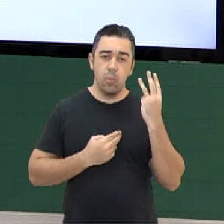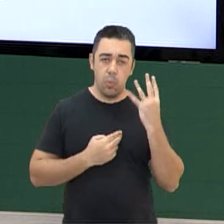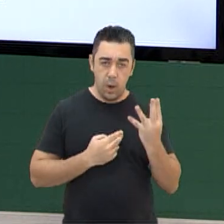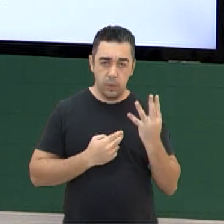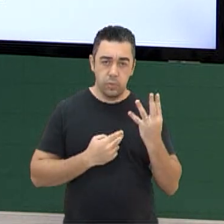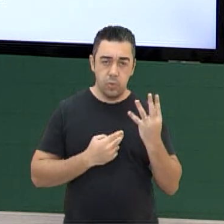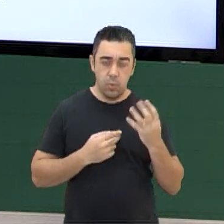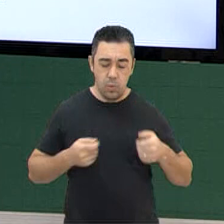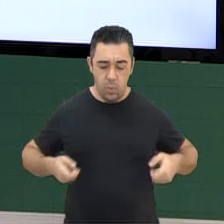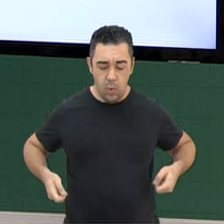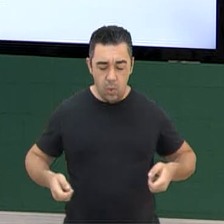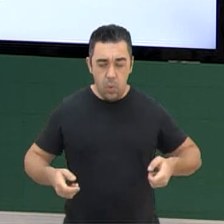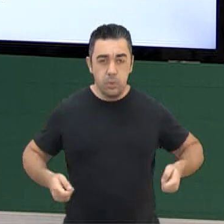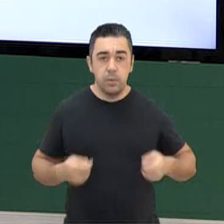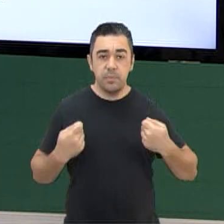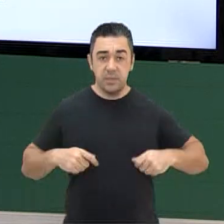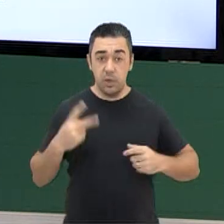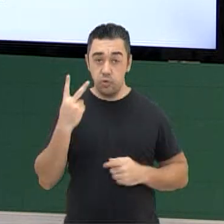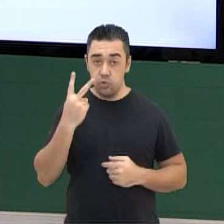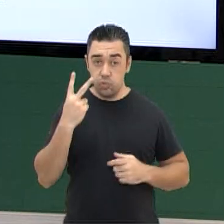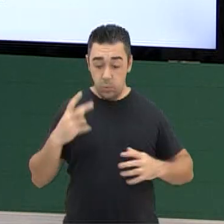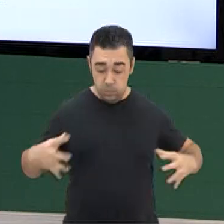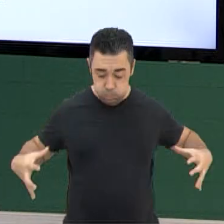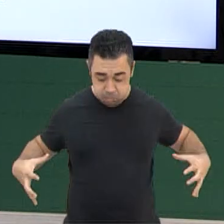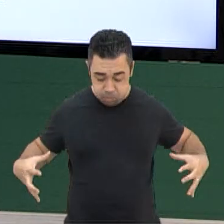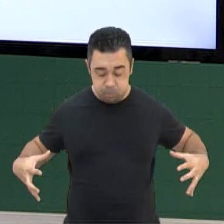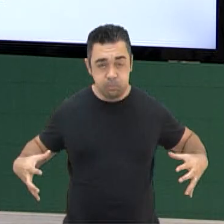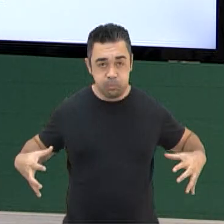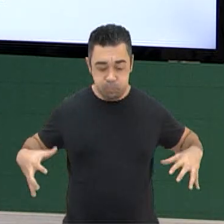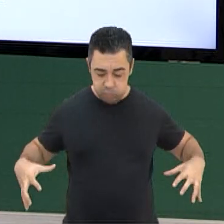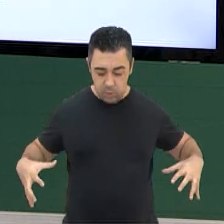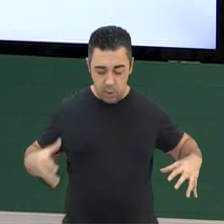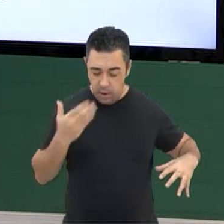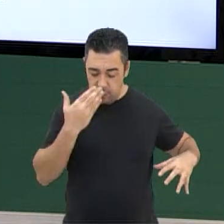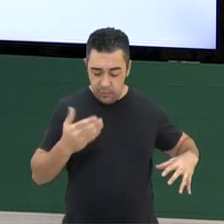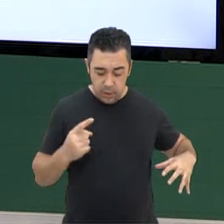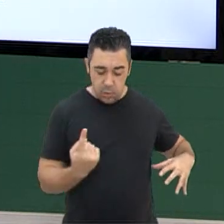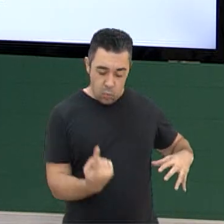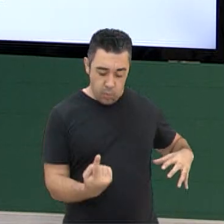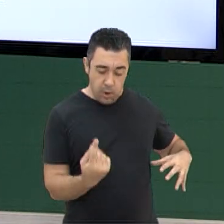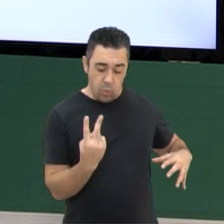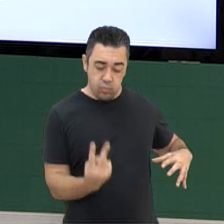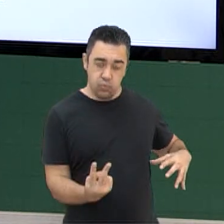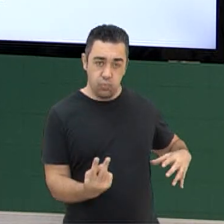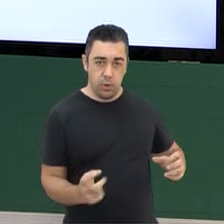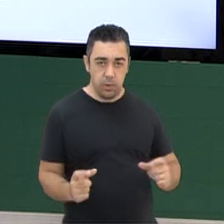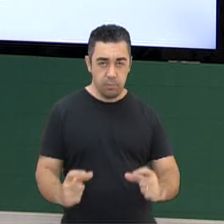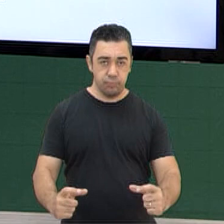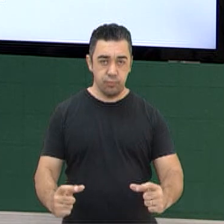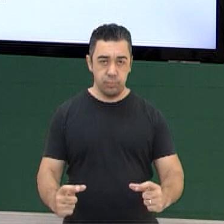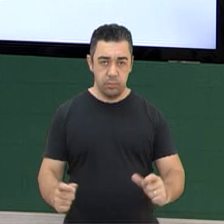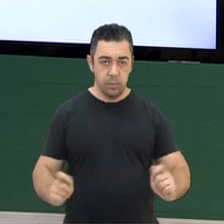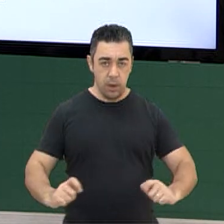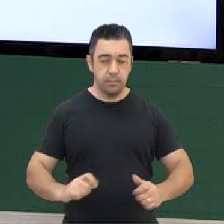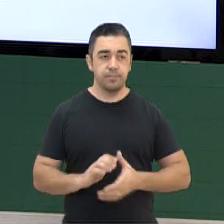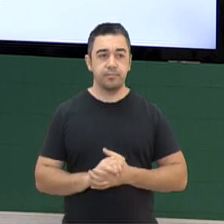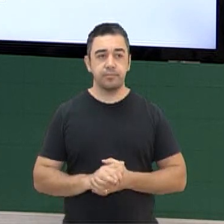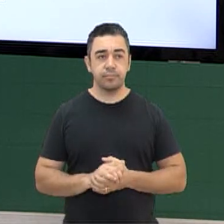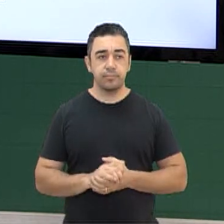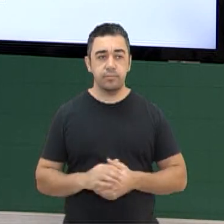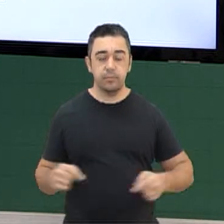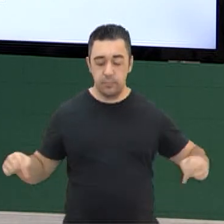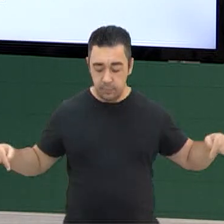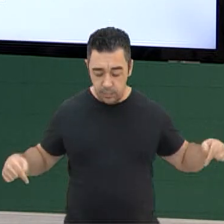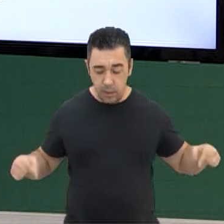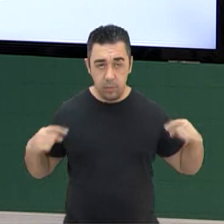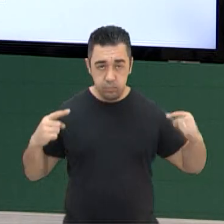é que ela tenha 2 rodas grandes atrás e as dianteiras, 1 ou 2, podem ser menores. Os pneus